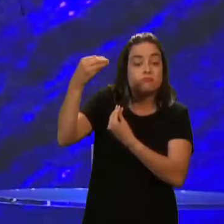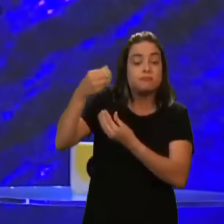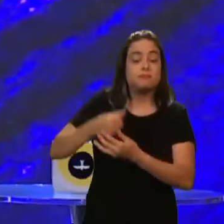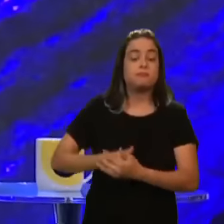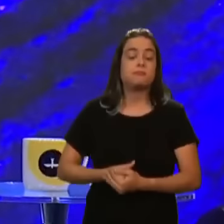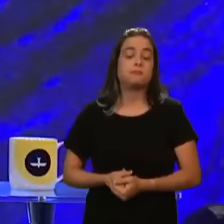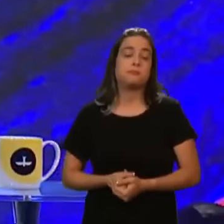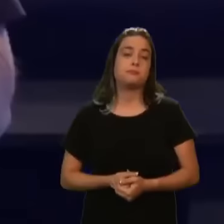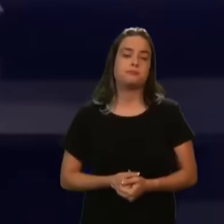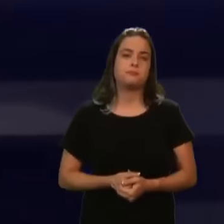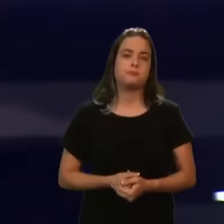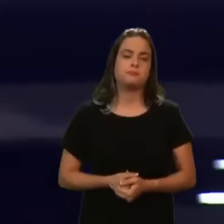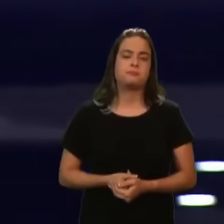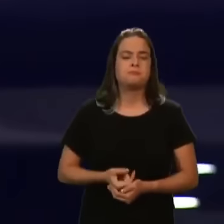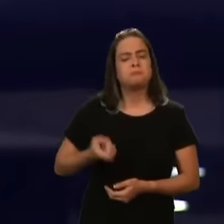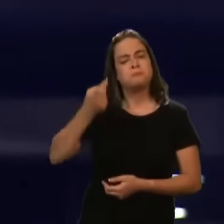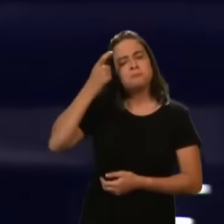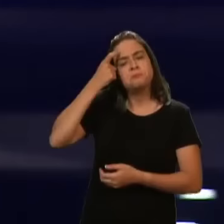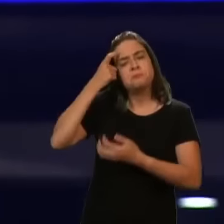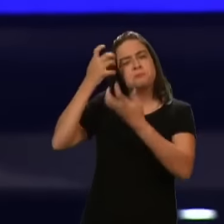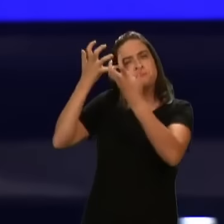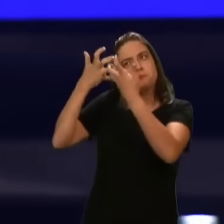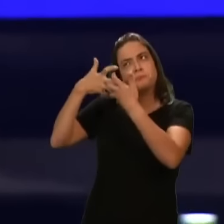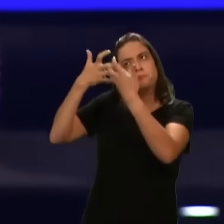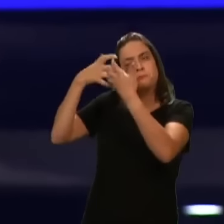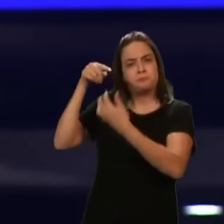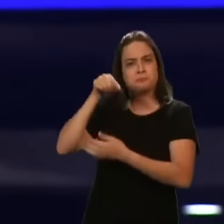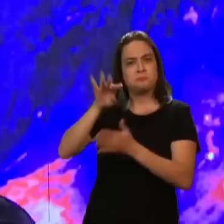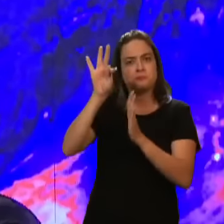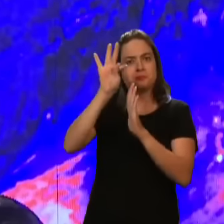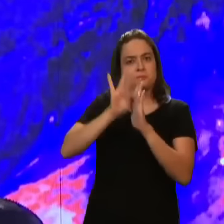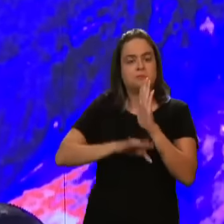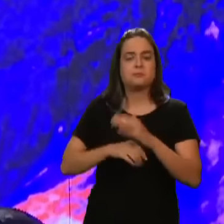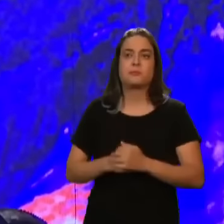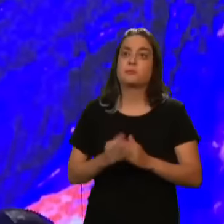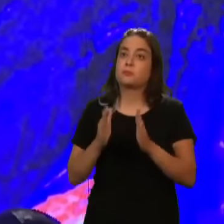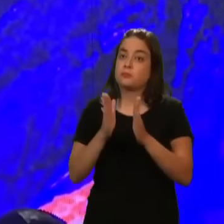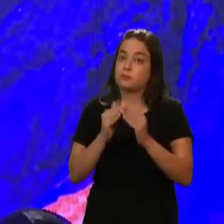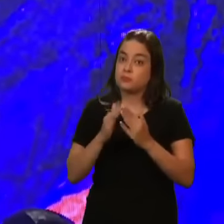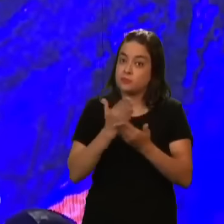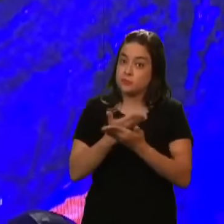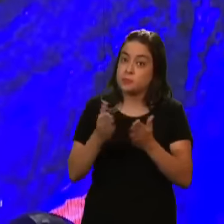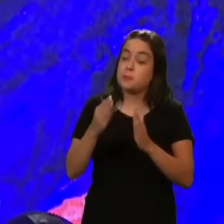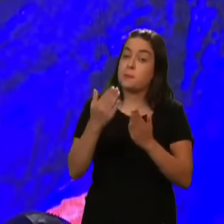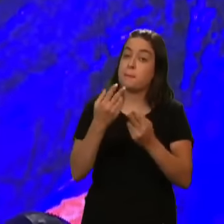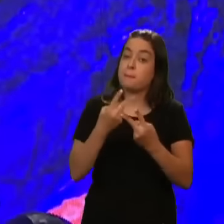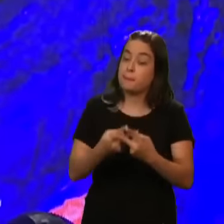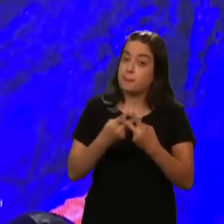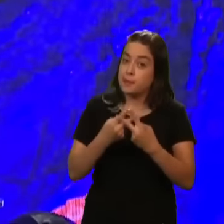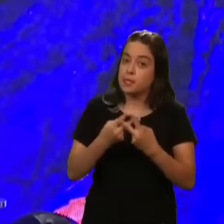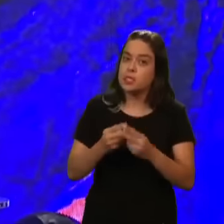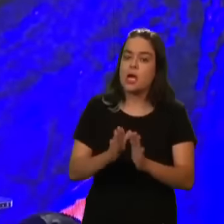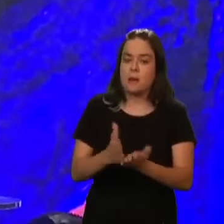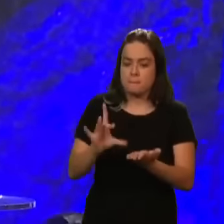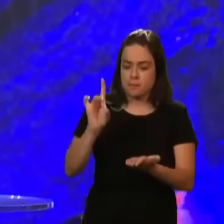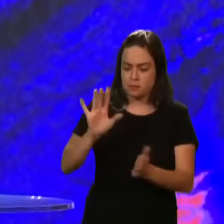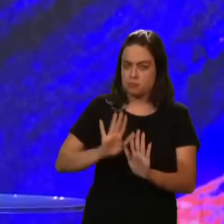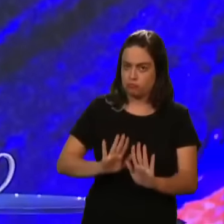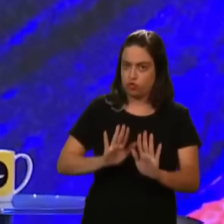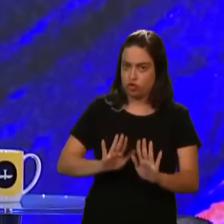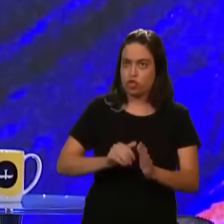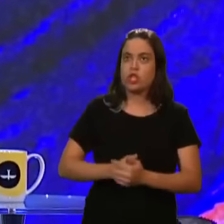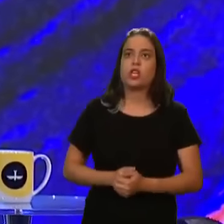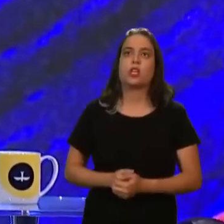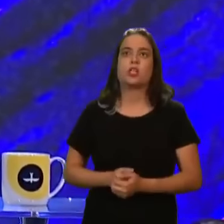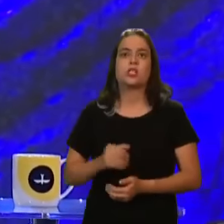Eu quero pensar um pouco sobre esse texto com você, e eu vou te pedir paciência. Se você tem Bíblia aberta, deixa ela aberta aí. Se você está